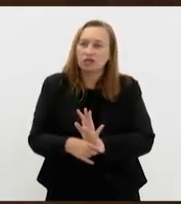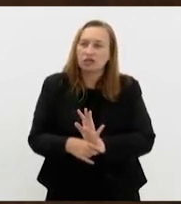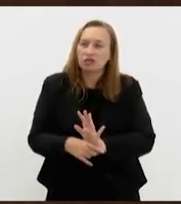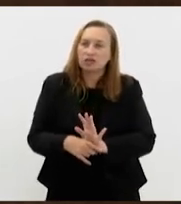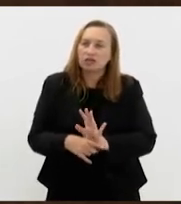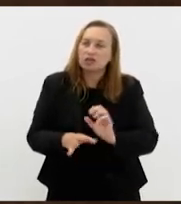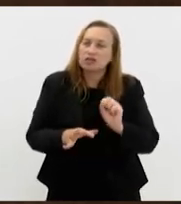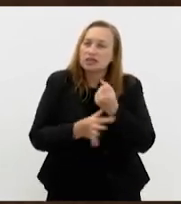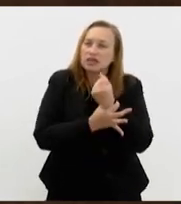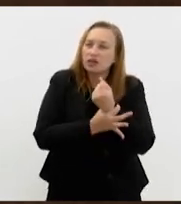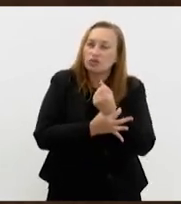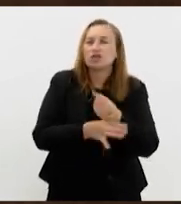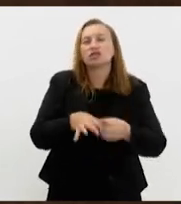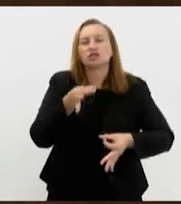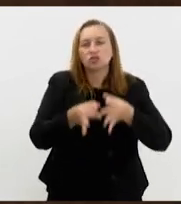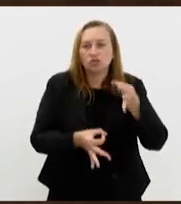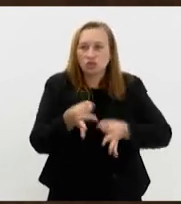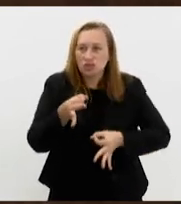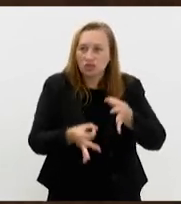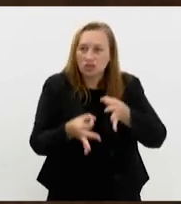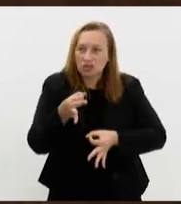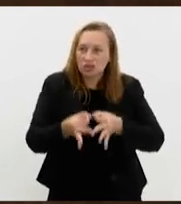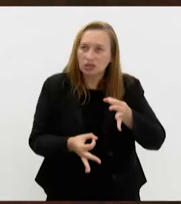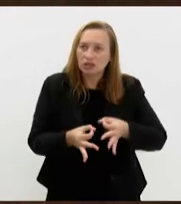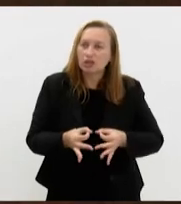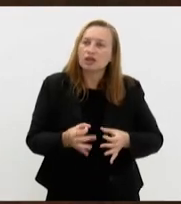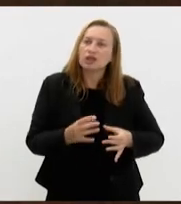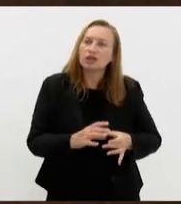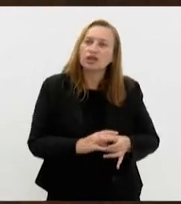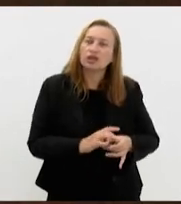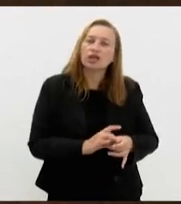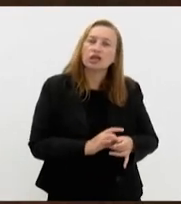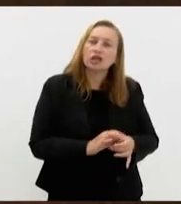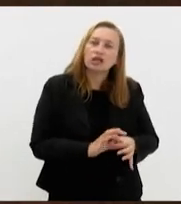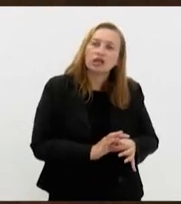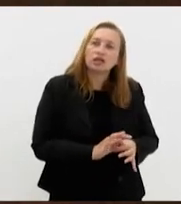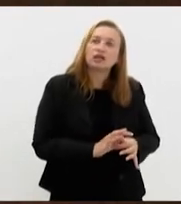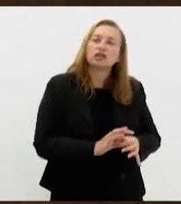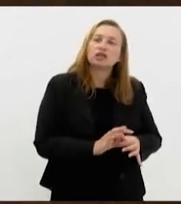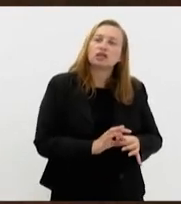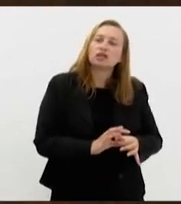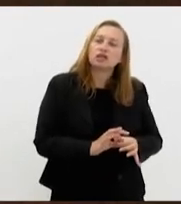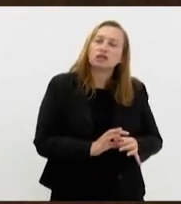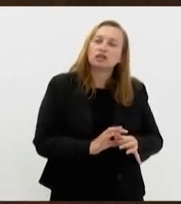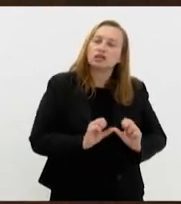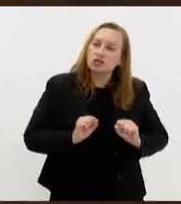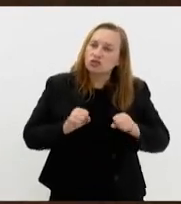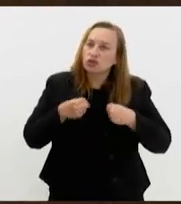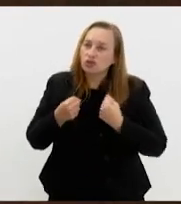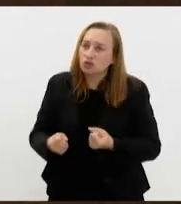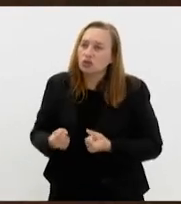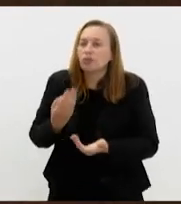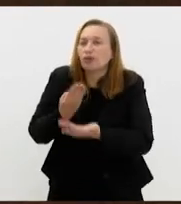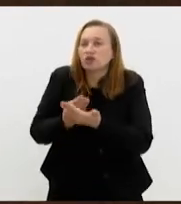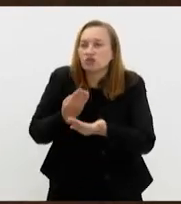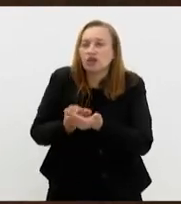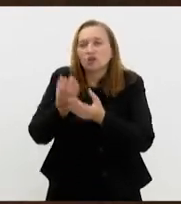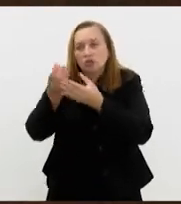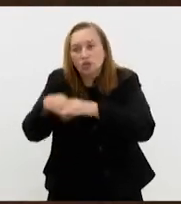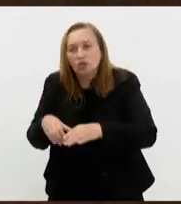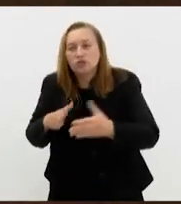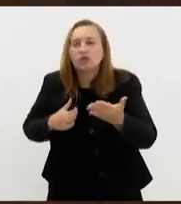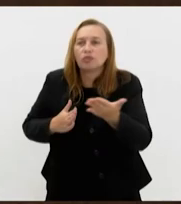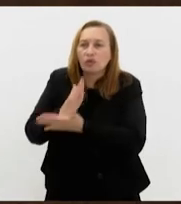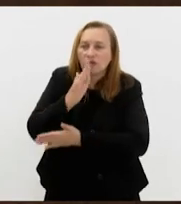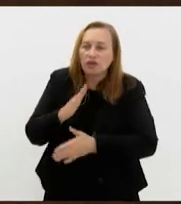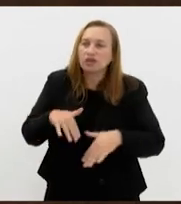segurança jurídica, garantia para aquele que abriu mão da convivência com a sua família, de outra carreira, se dedicou ao concurso e foi aprovado. Então